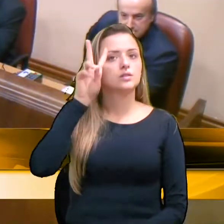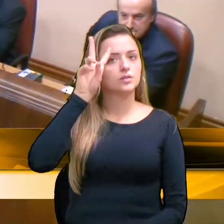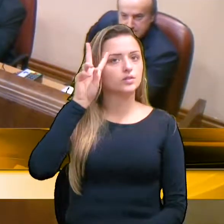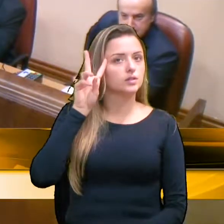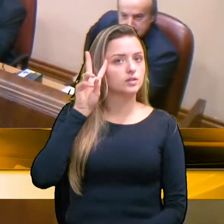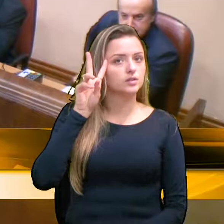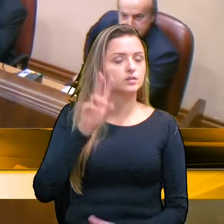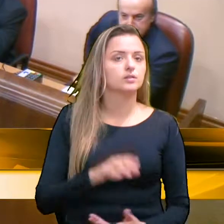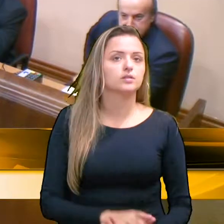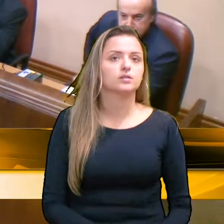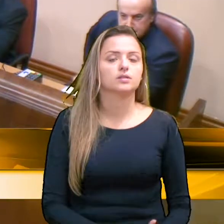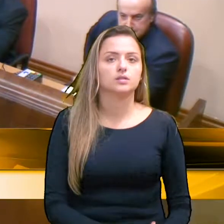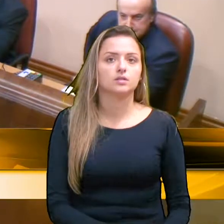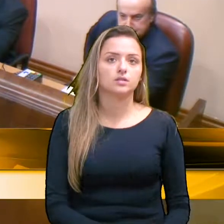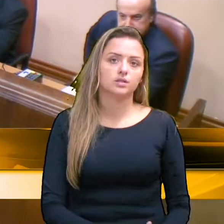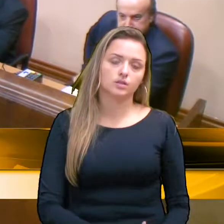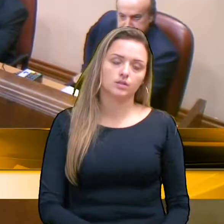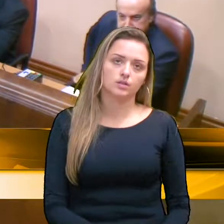favorável.